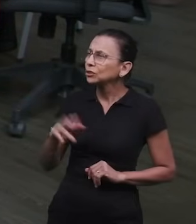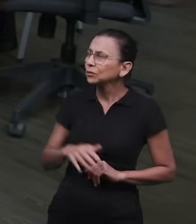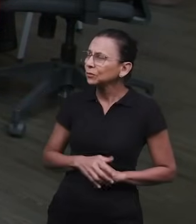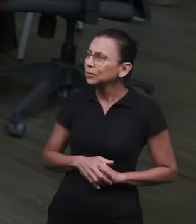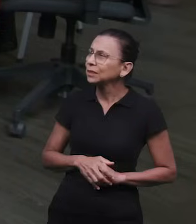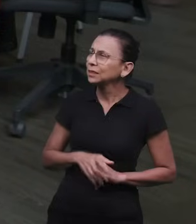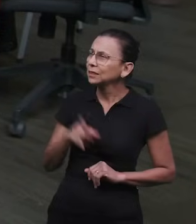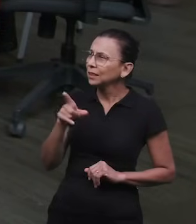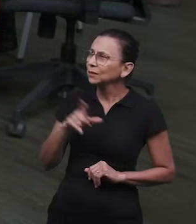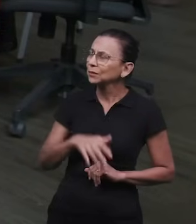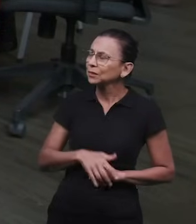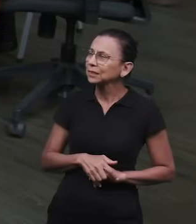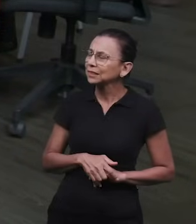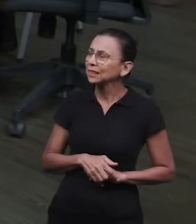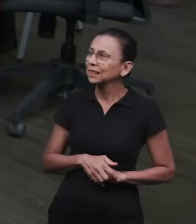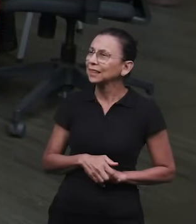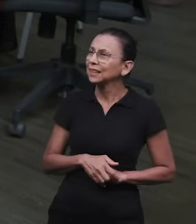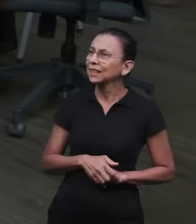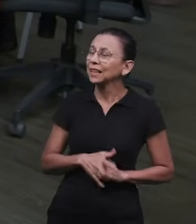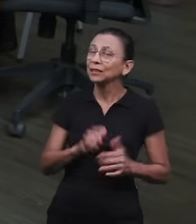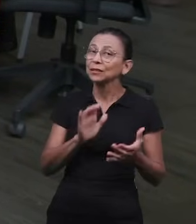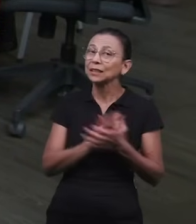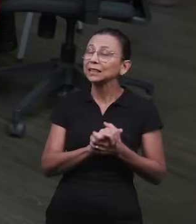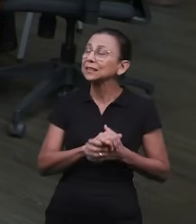eu. Aí eu pensei,